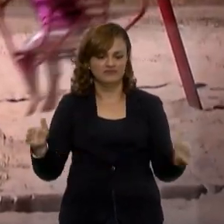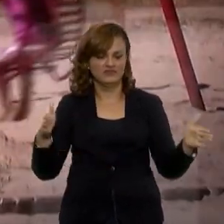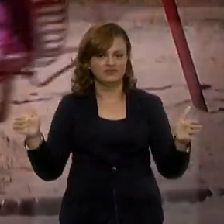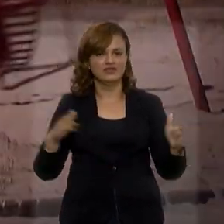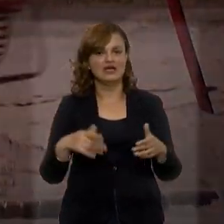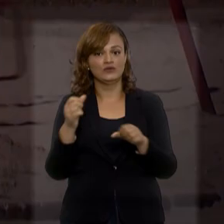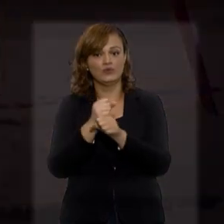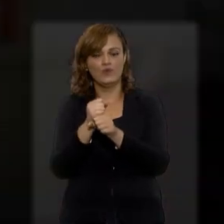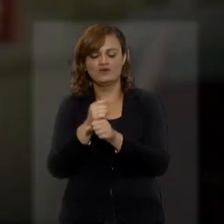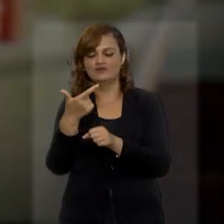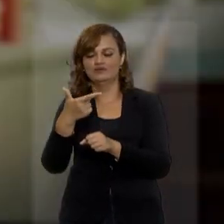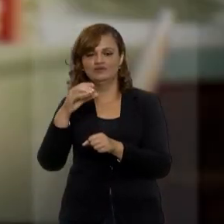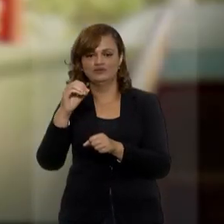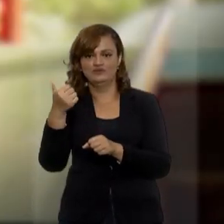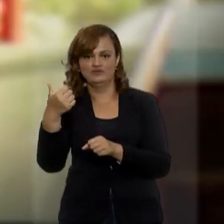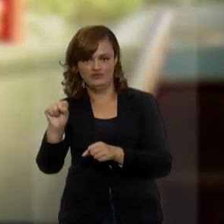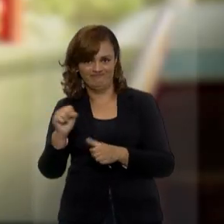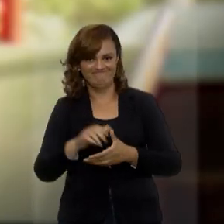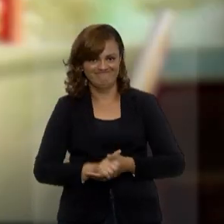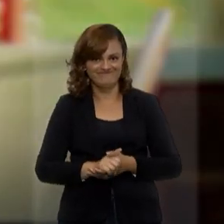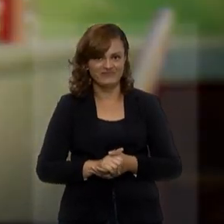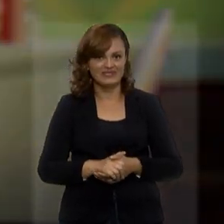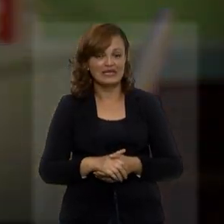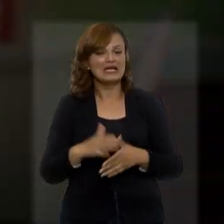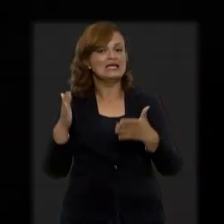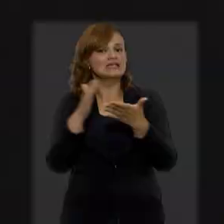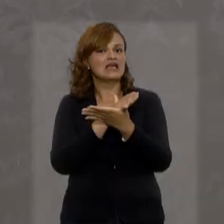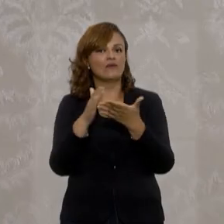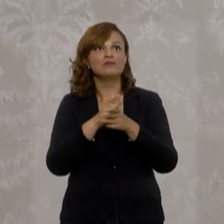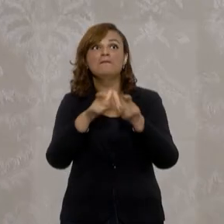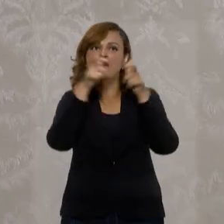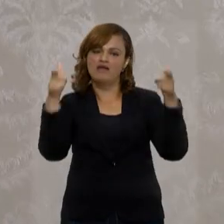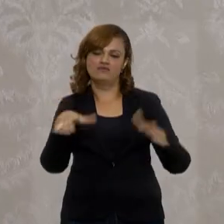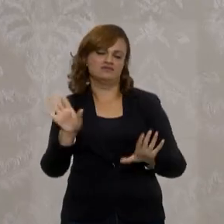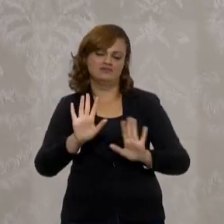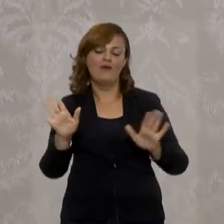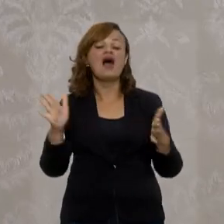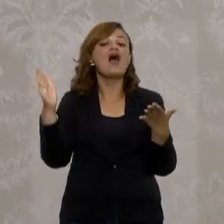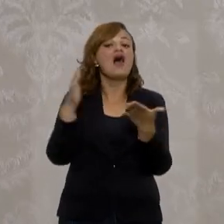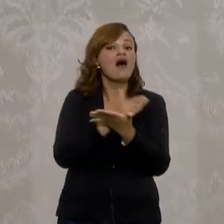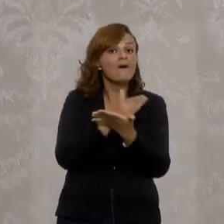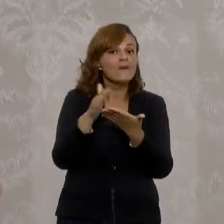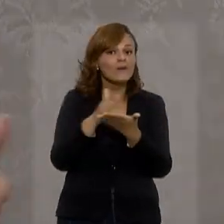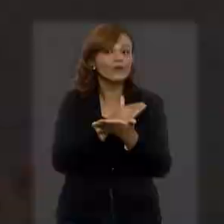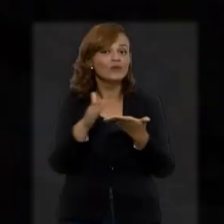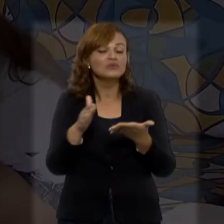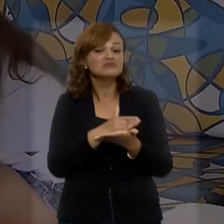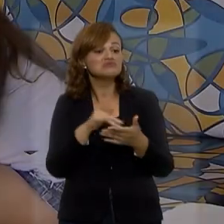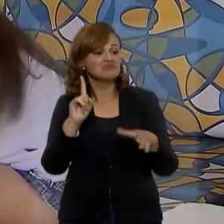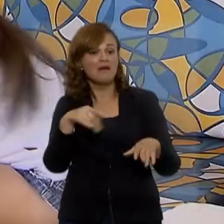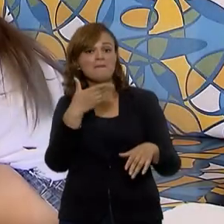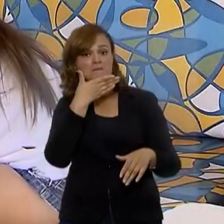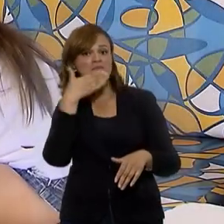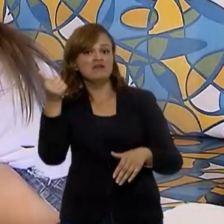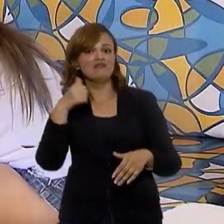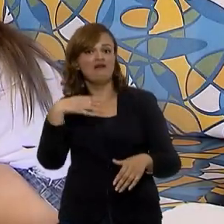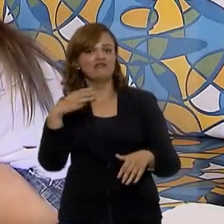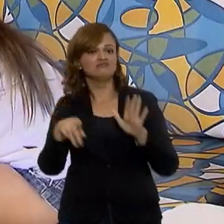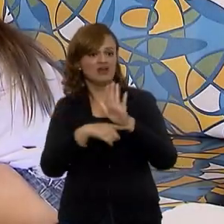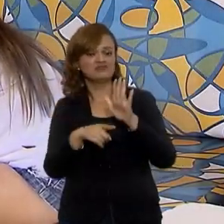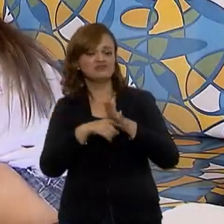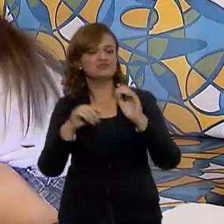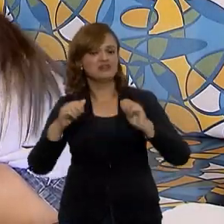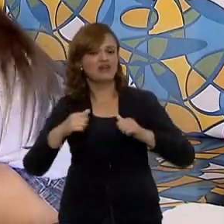24,4% dos casos em 2018. E a gente tem casos, não é a maioria, que inclusive melhora